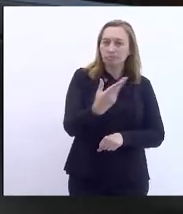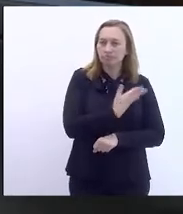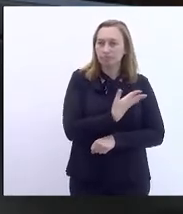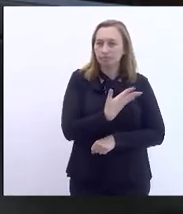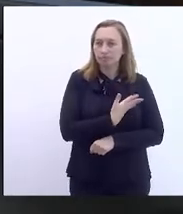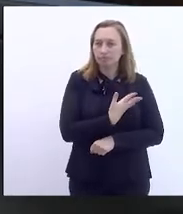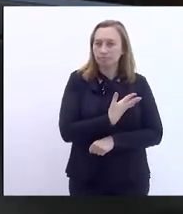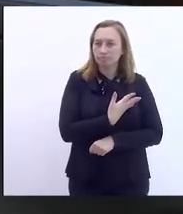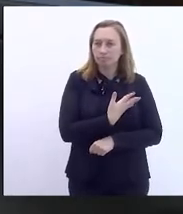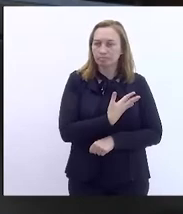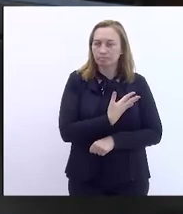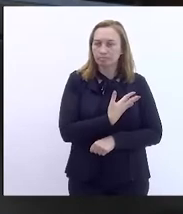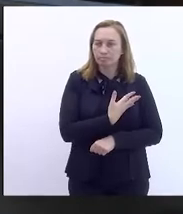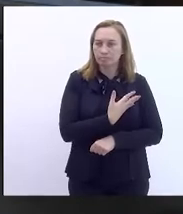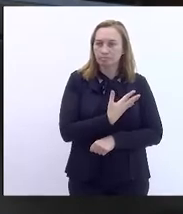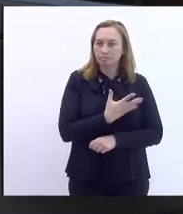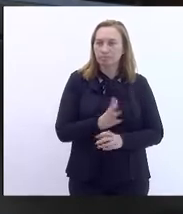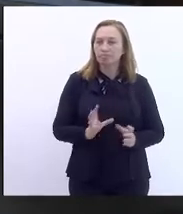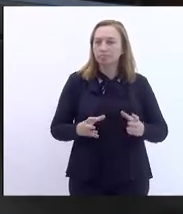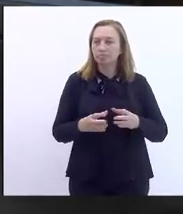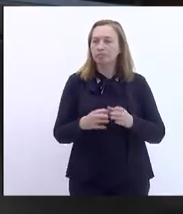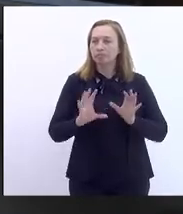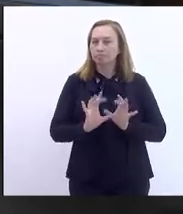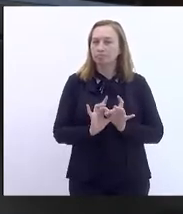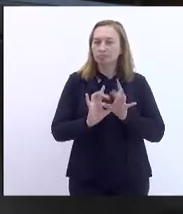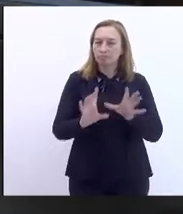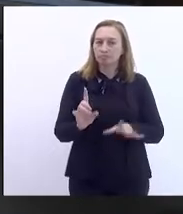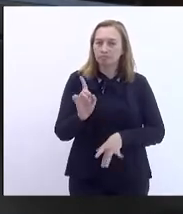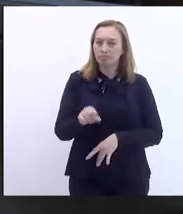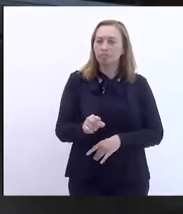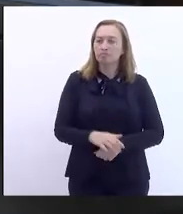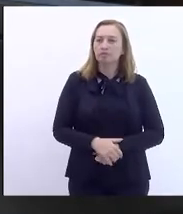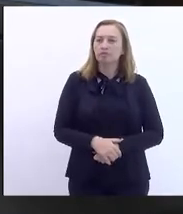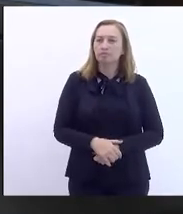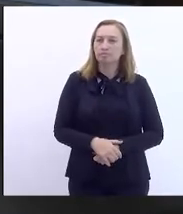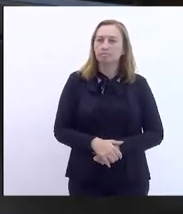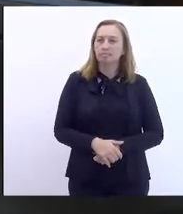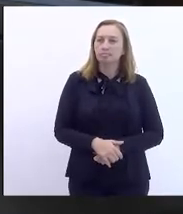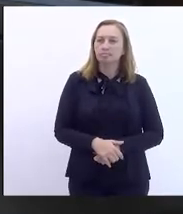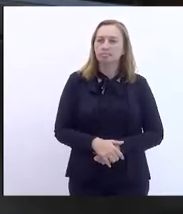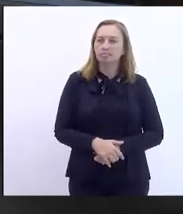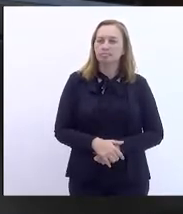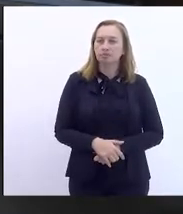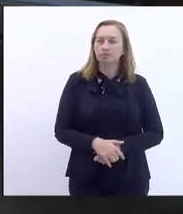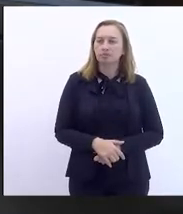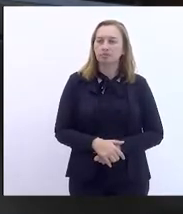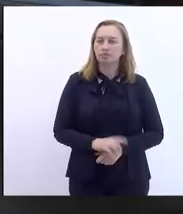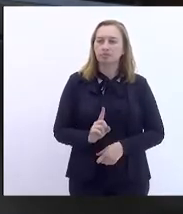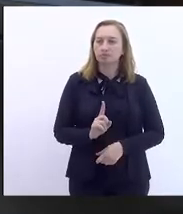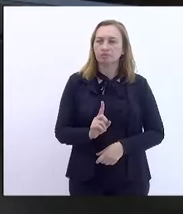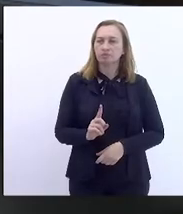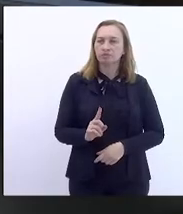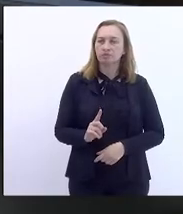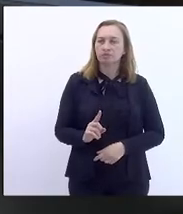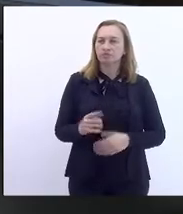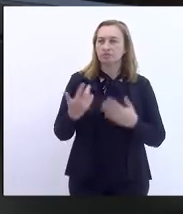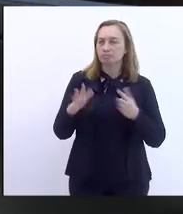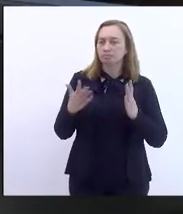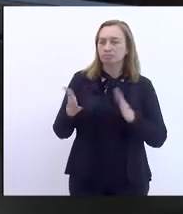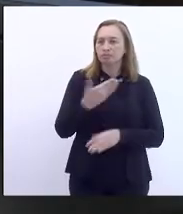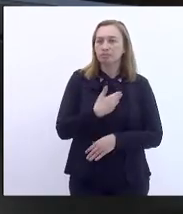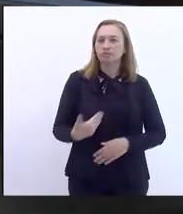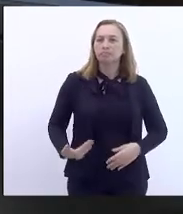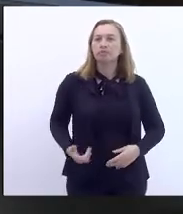companheiros e companheiras do nosso campo democrático na que não estão blindando o governo